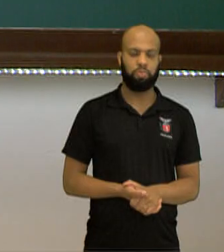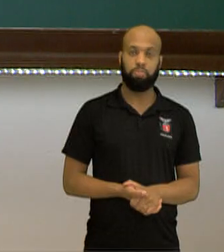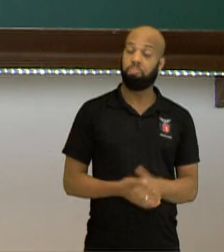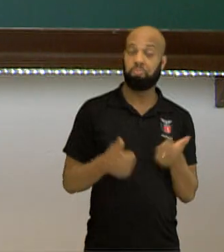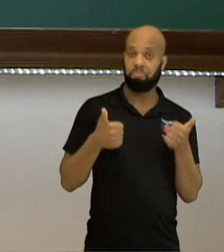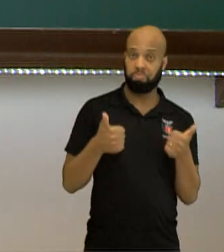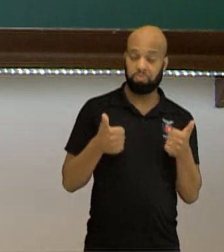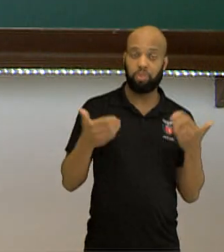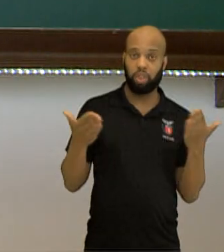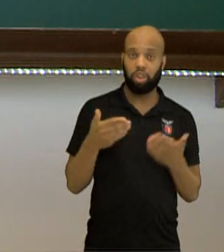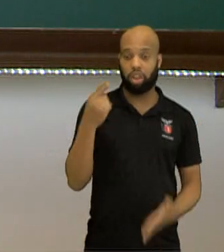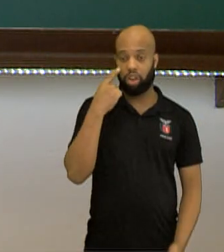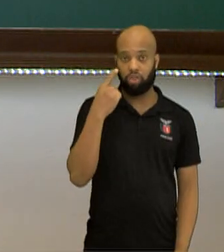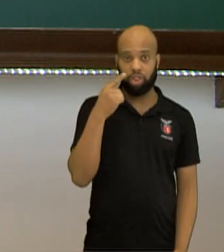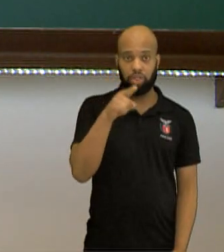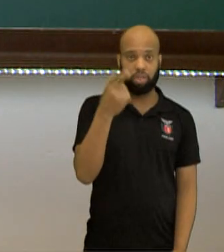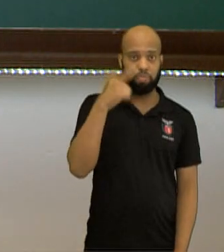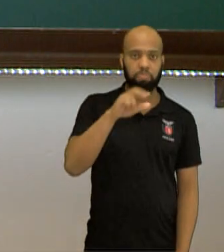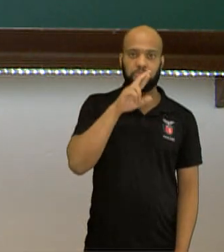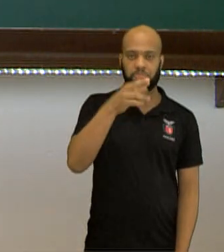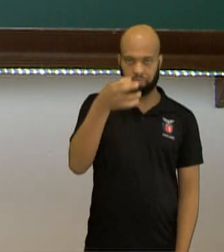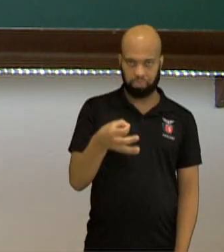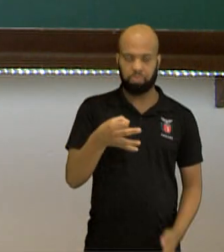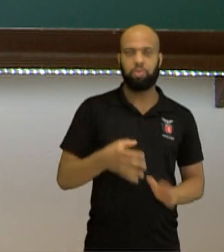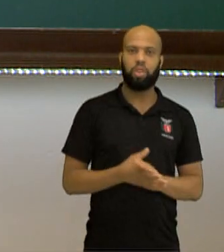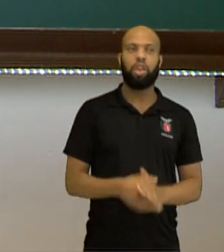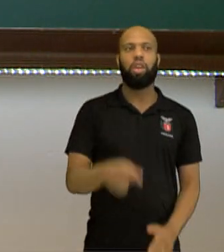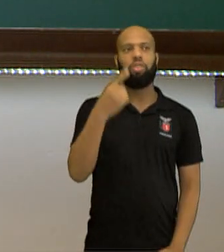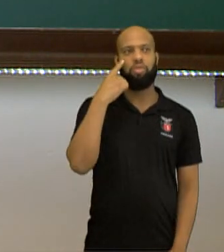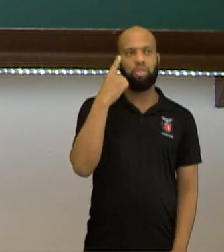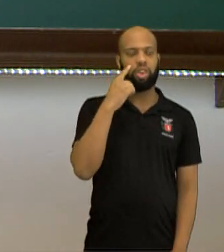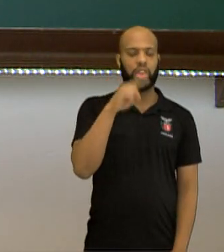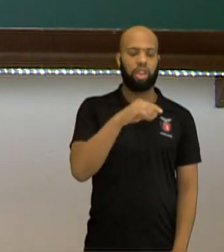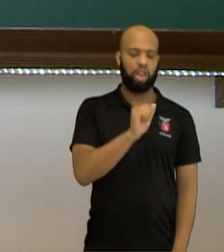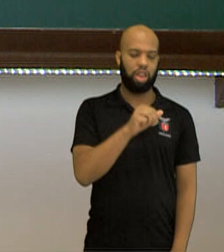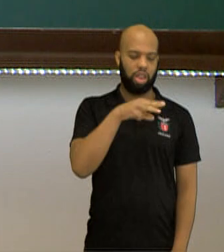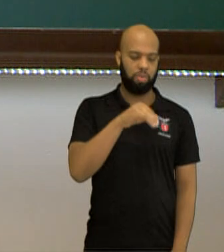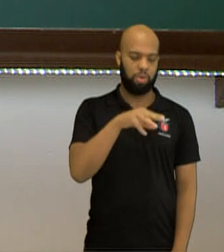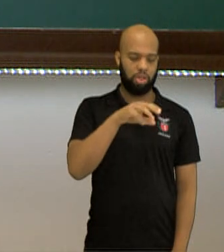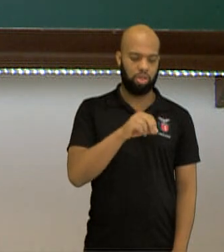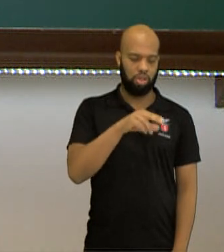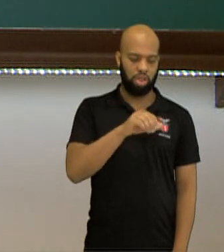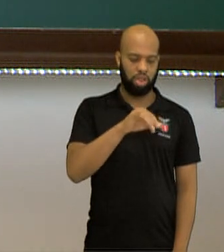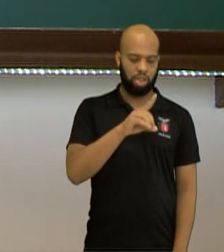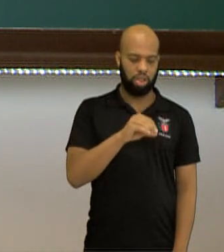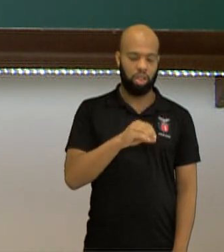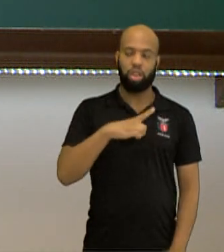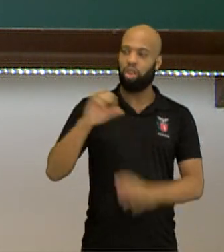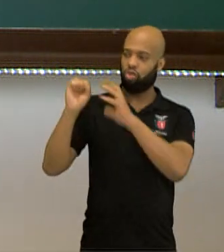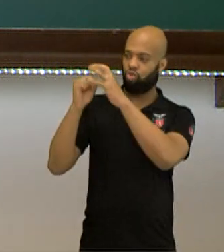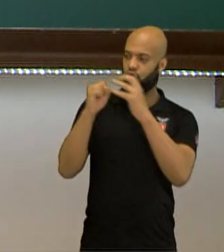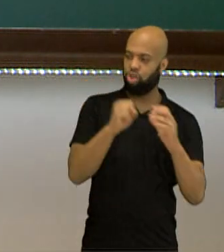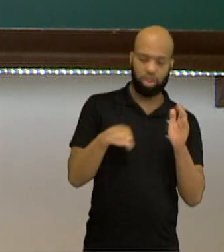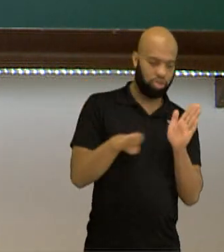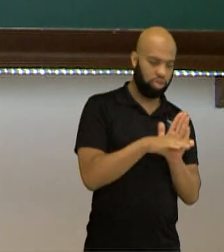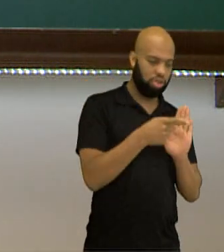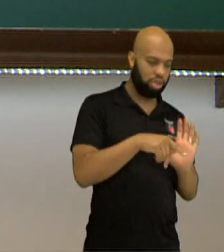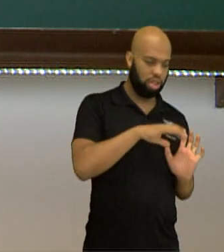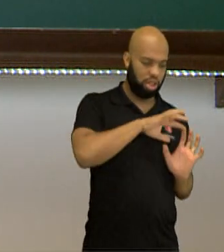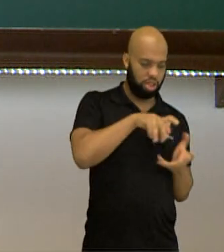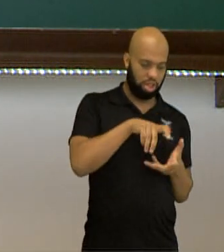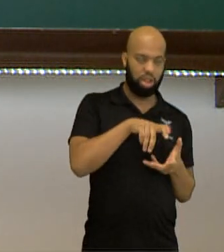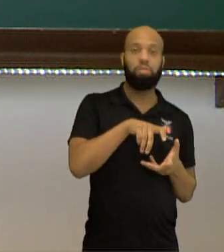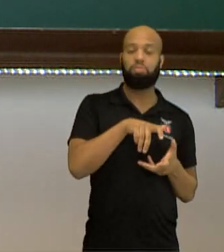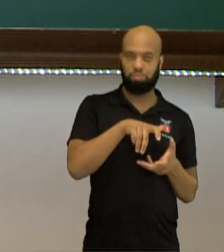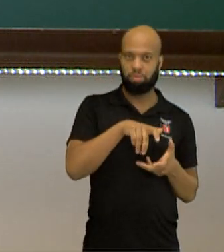Vamos lá, pessoal, vamos ver se vocês acertaram. A gente está falando aqui de aminoácidos que teriam caído junto com meteoros no nosso planeta,